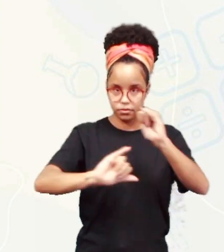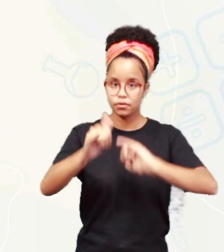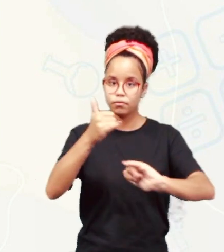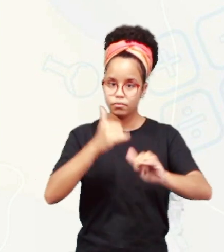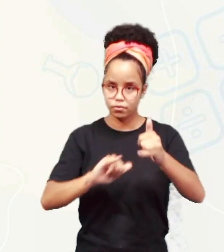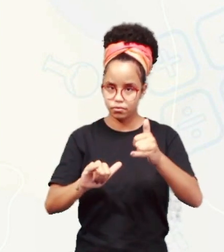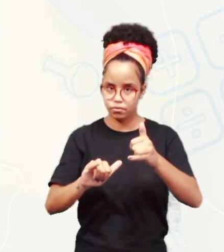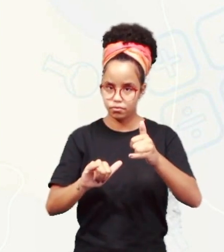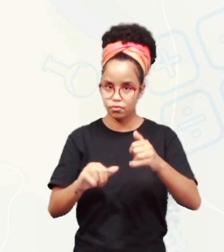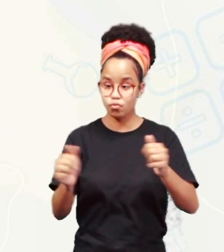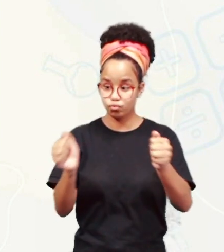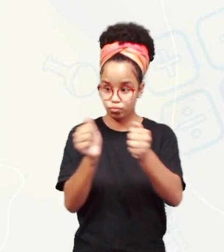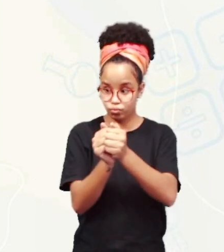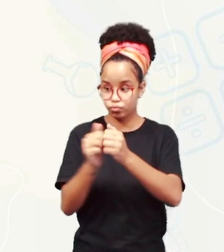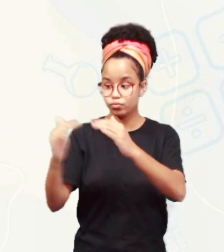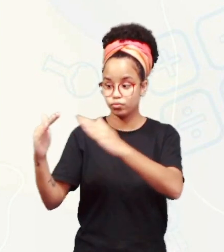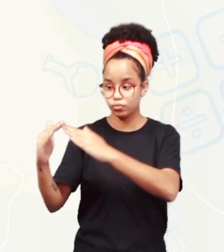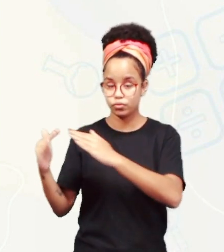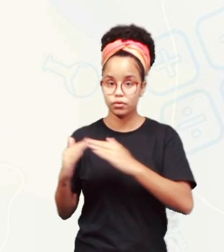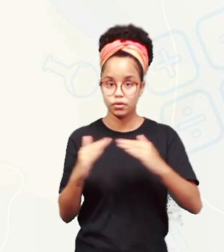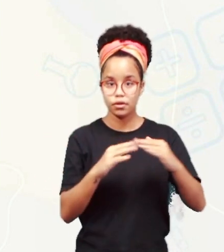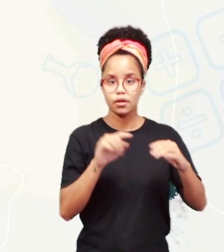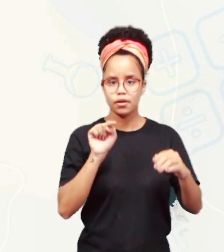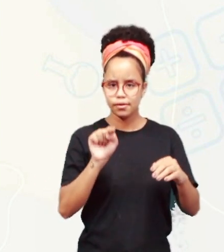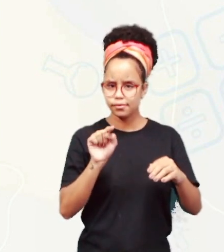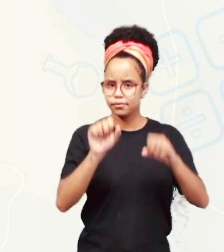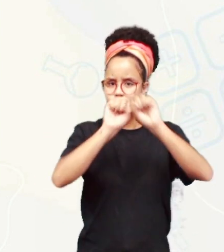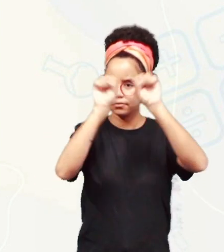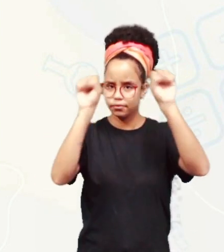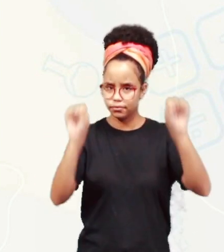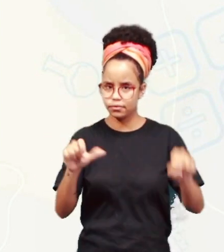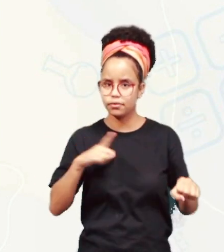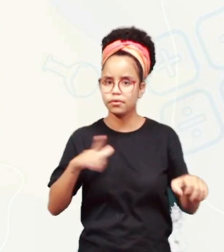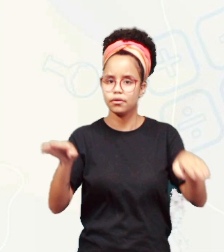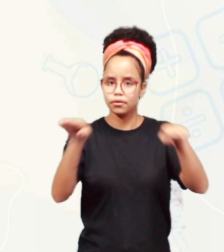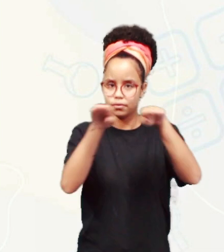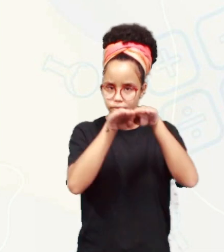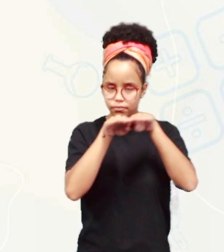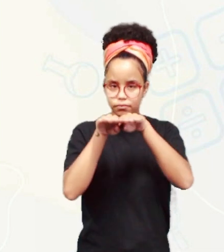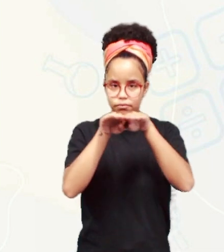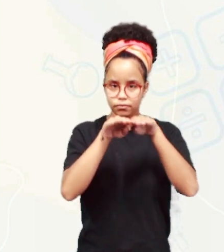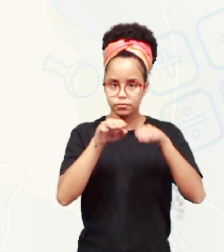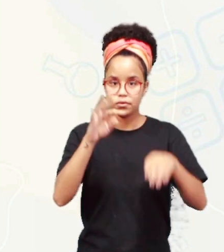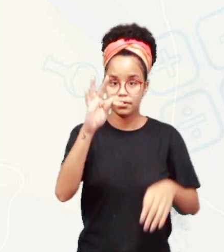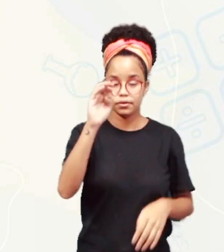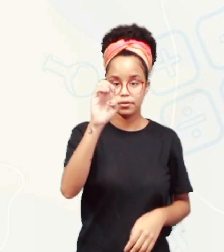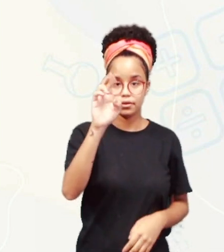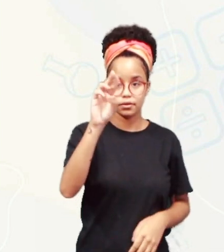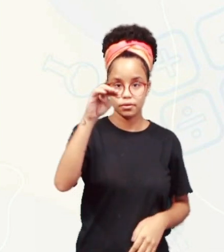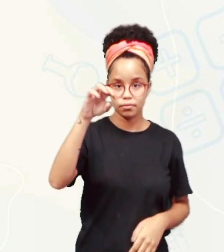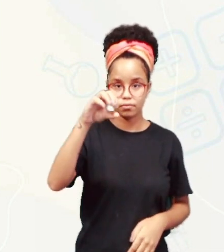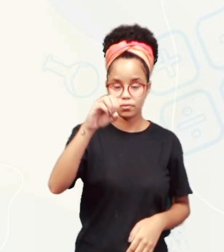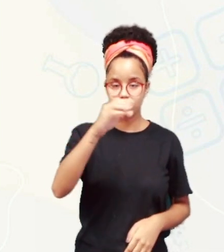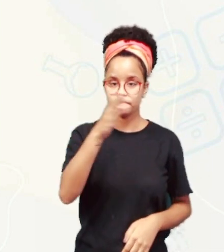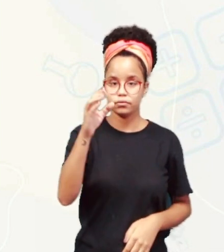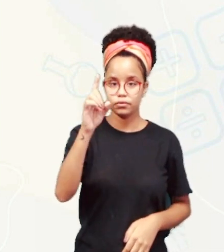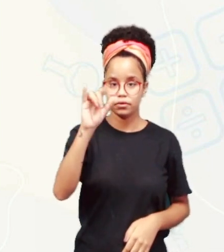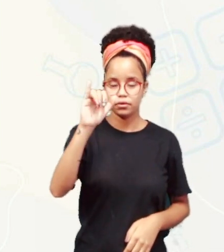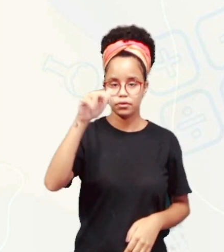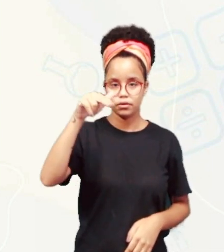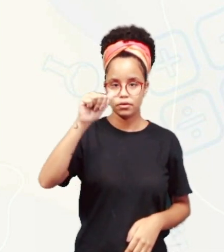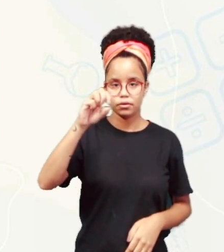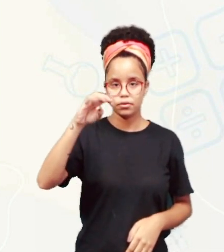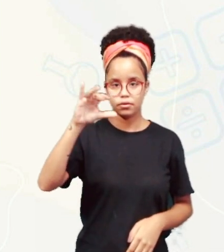vizinhança dizemos que sistema está em equilíbrio termodinâmico Então vamos observar